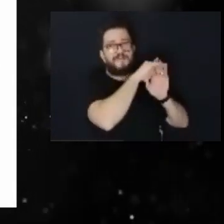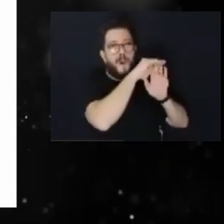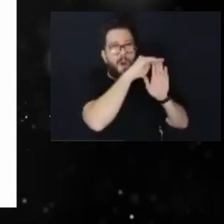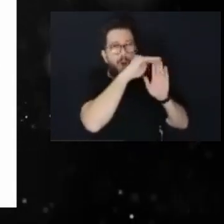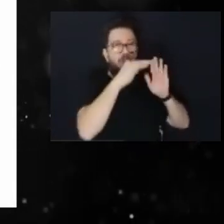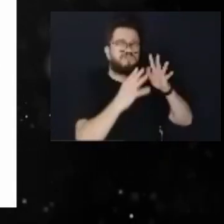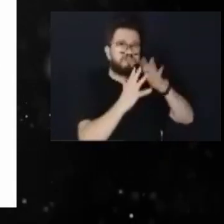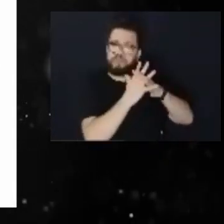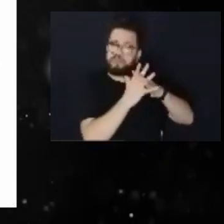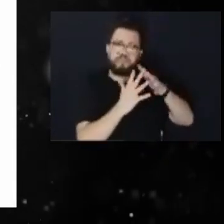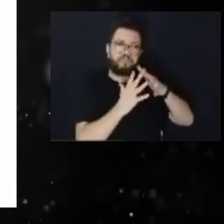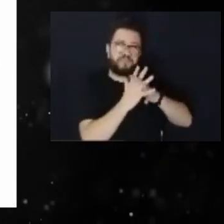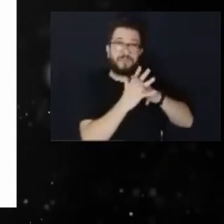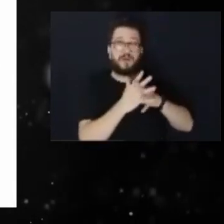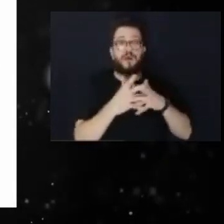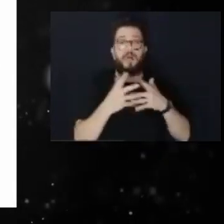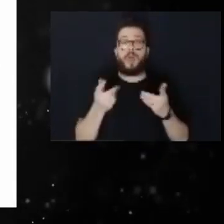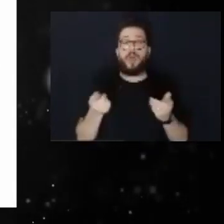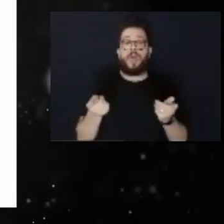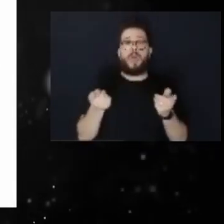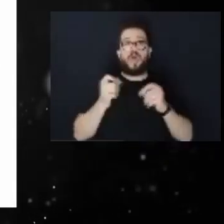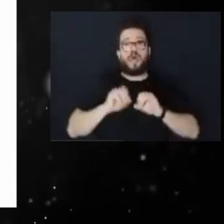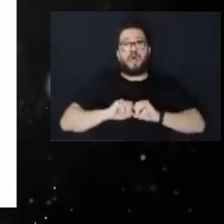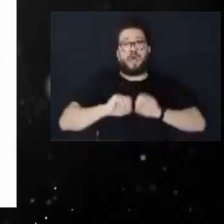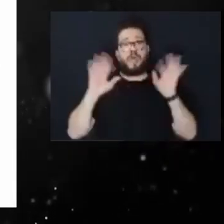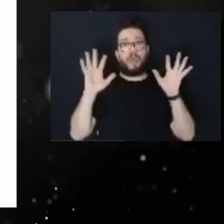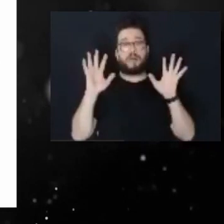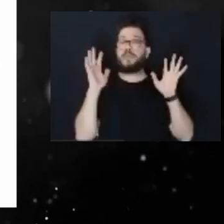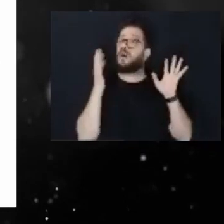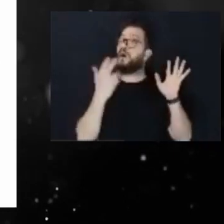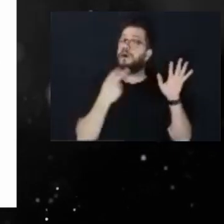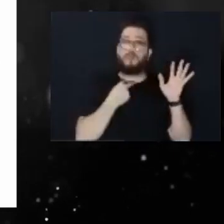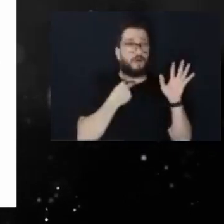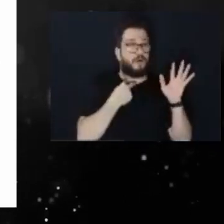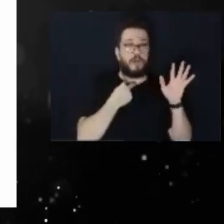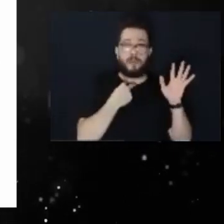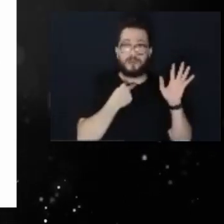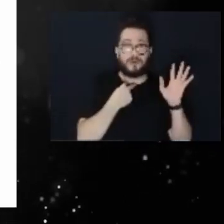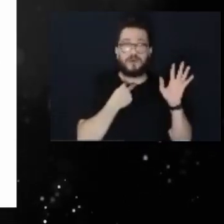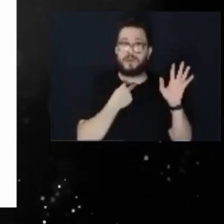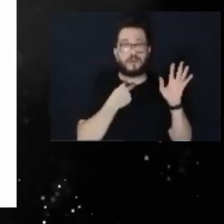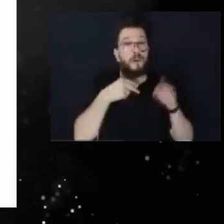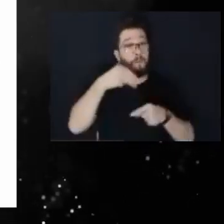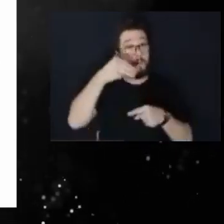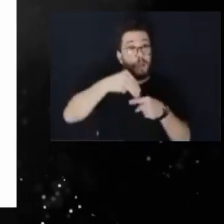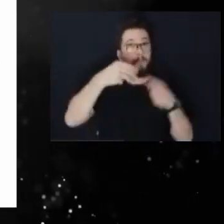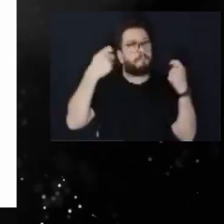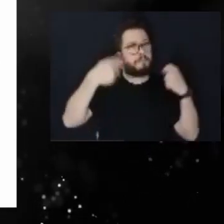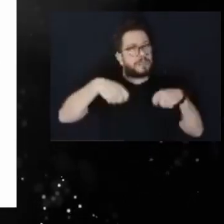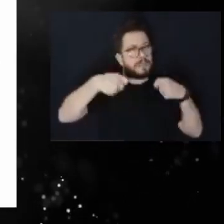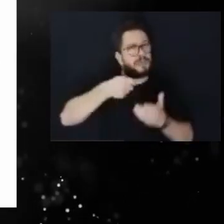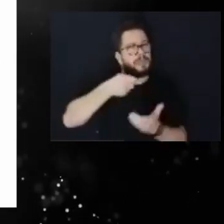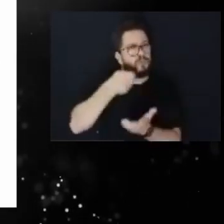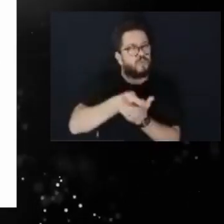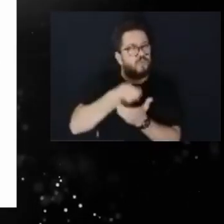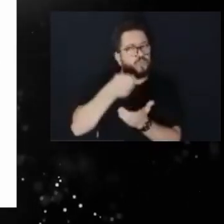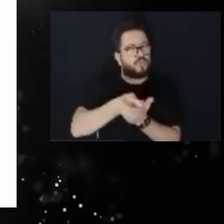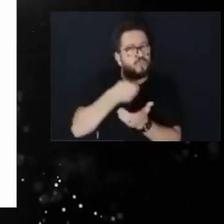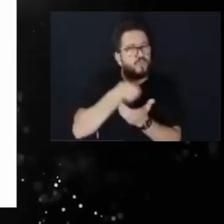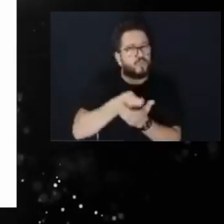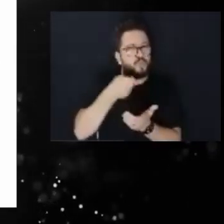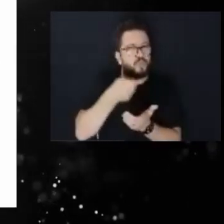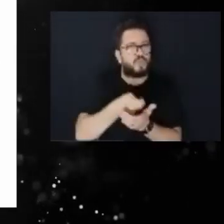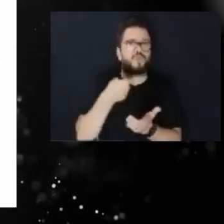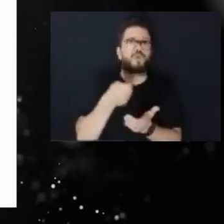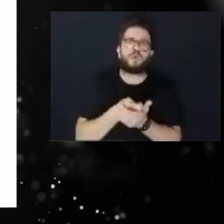além do que o isolamento social que está sendo aplicado hoje em Maringá tende a fazer elevar